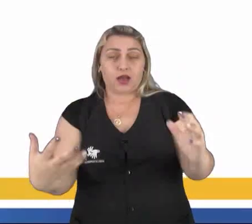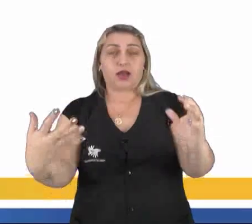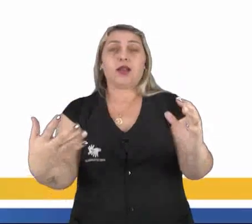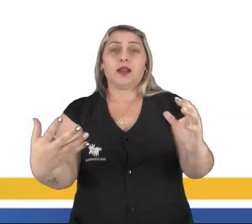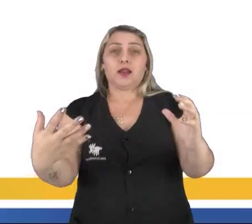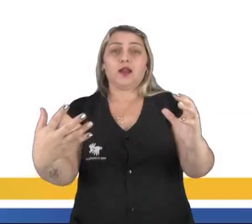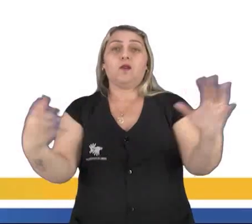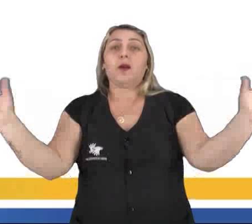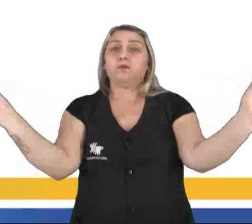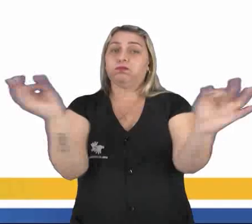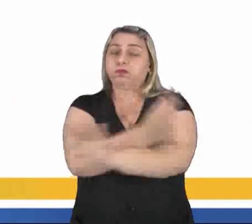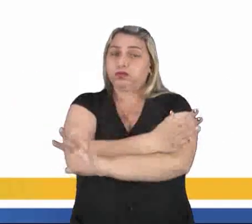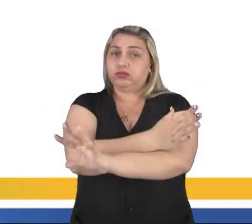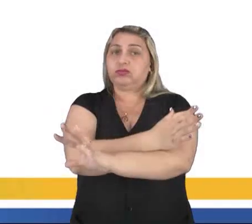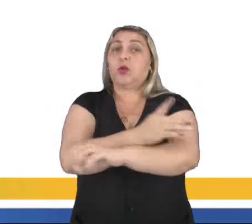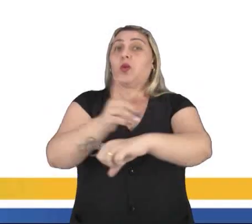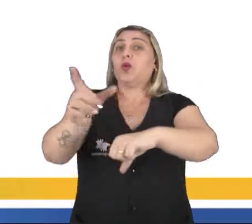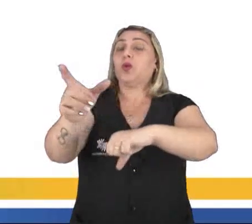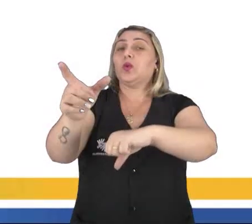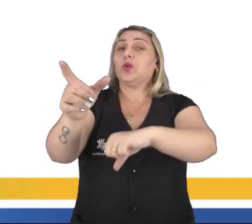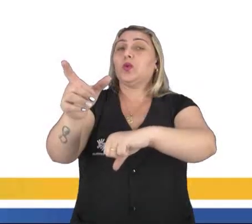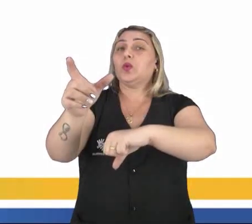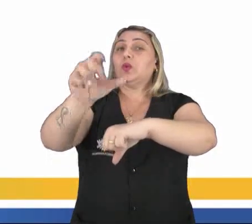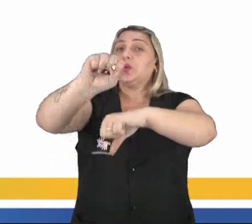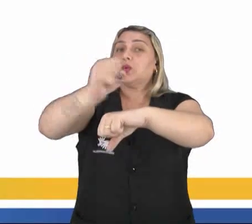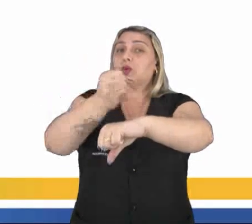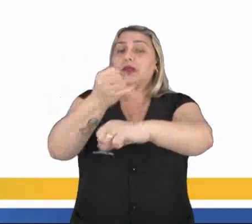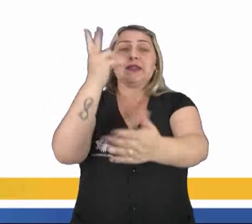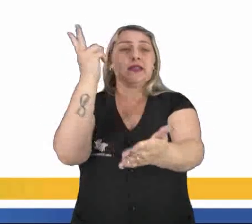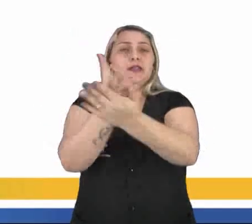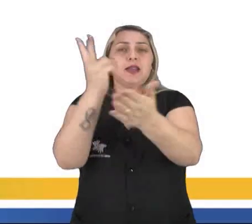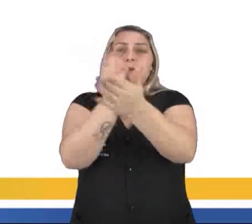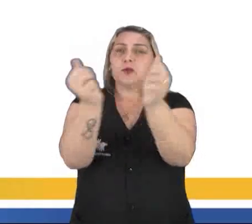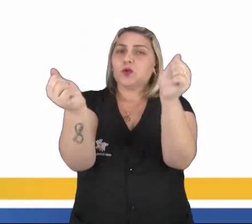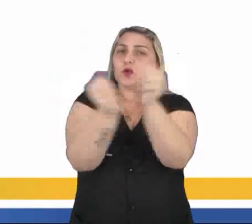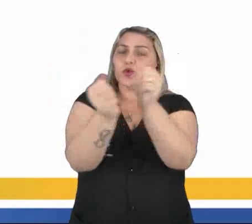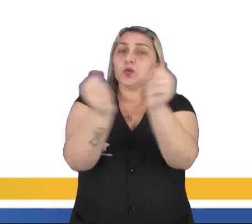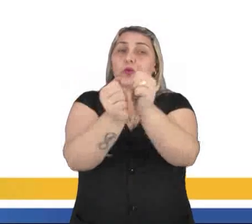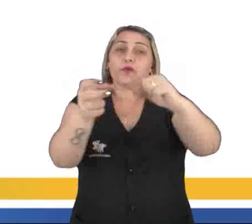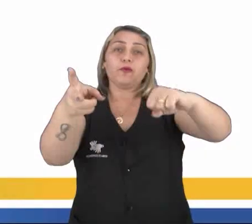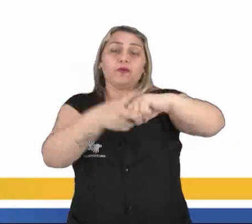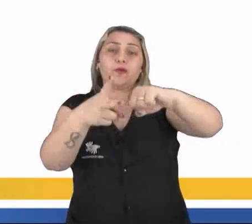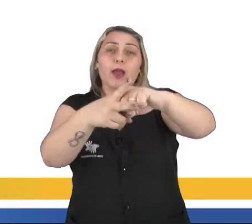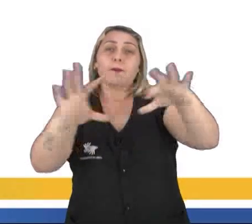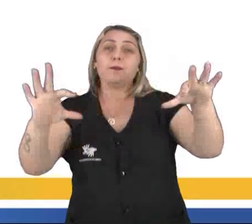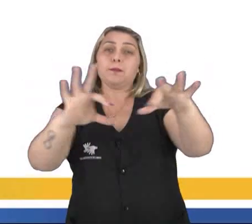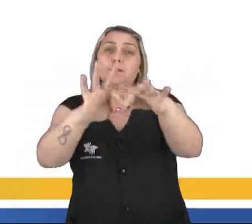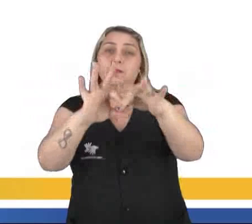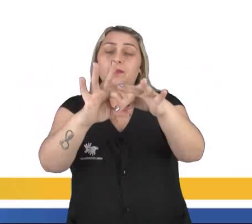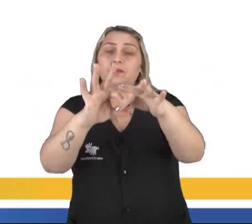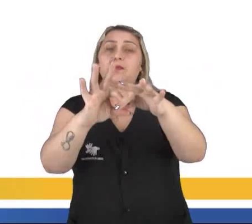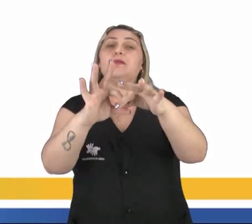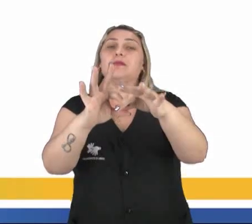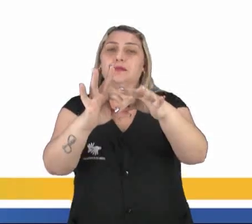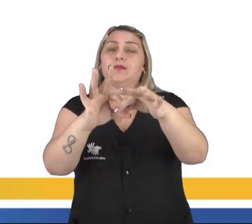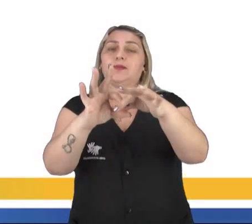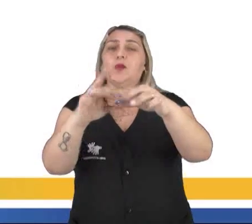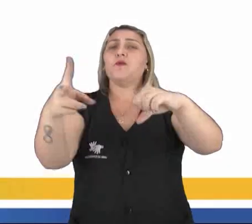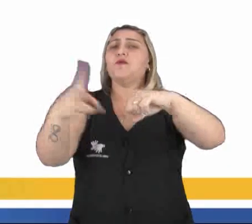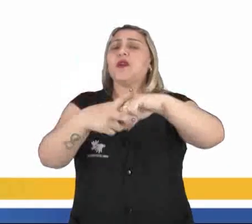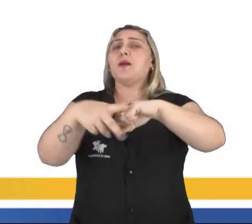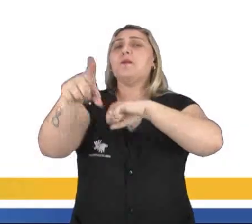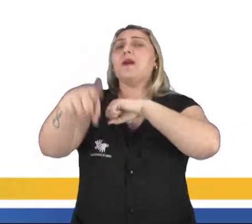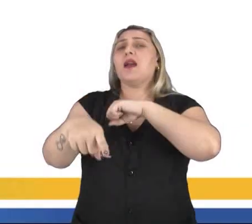vai complementar aquele sujeito e é sempre acompanhado ali de um verbo de ligação. Neste caso aí, o